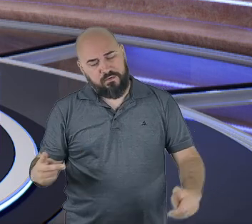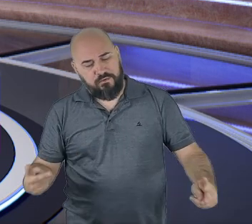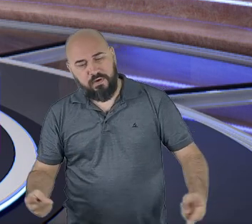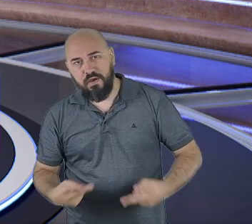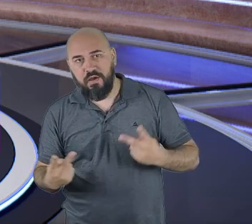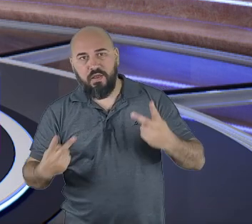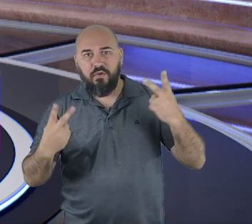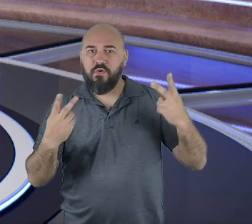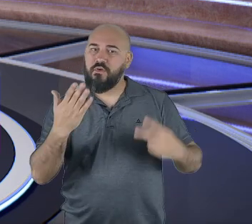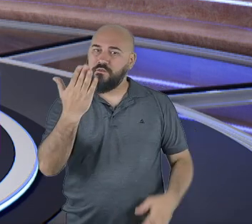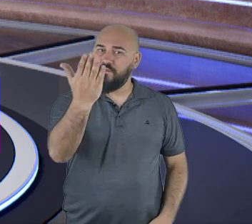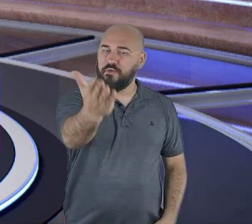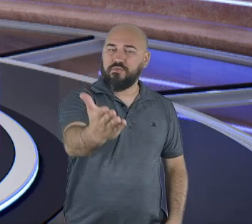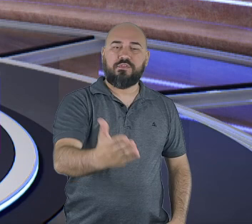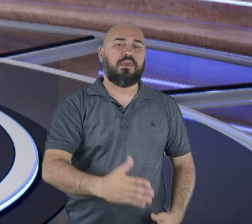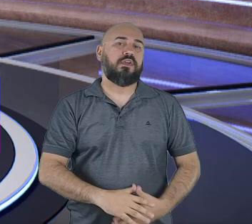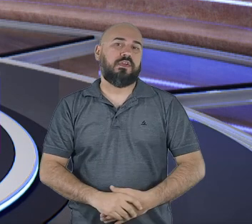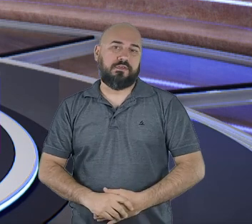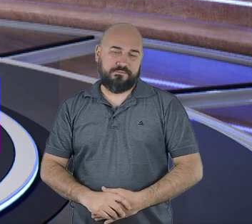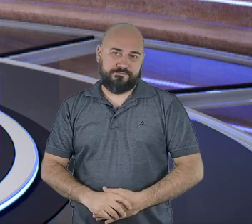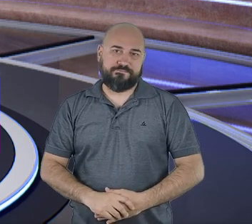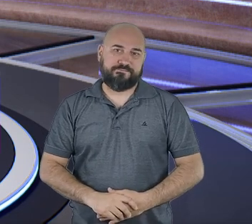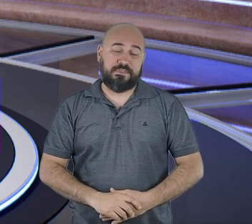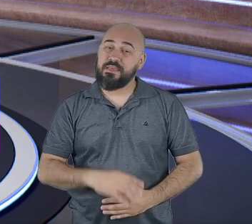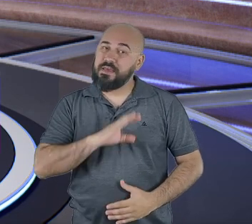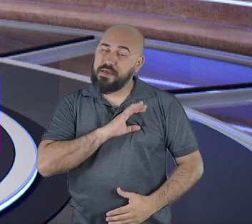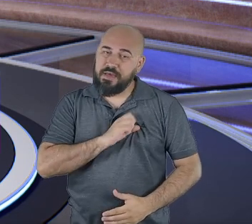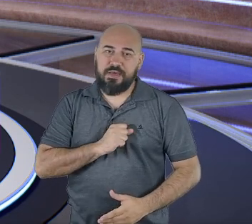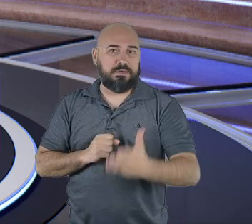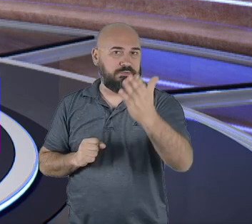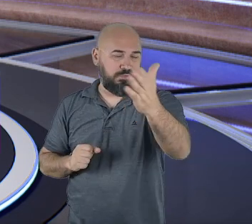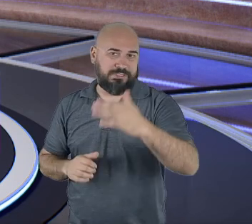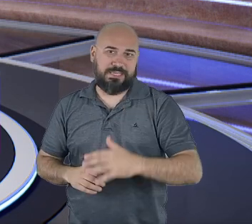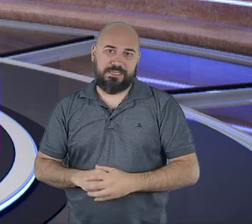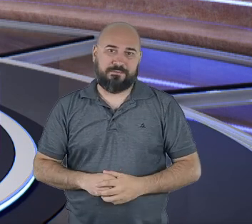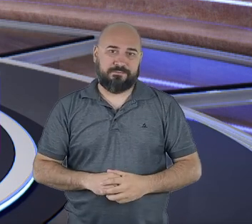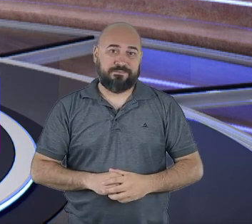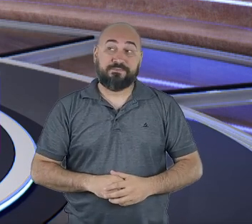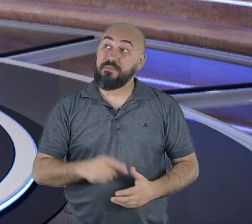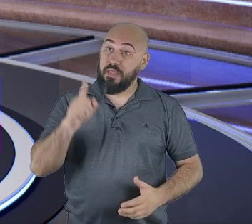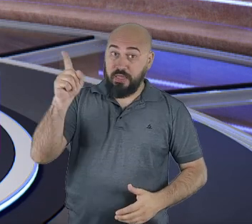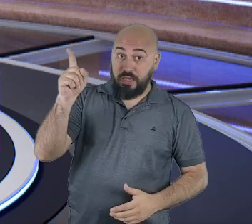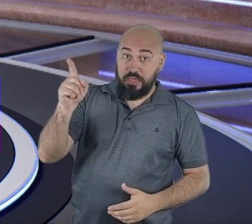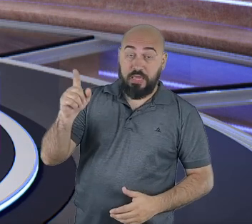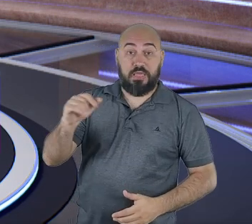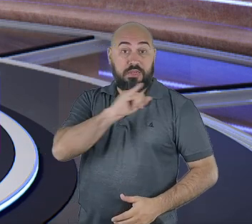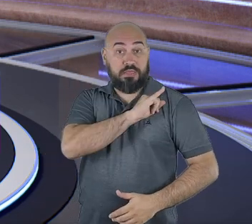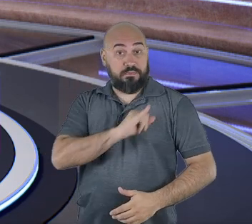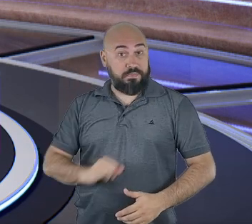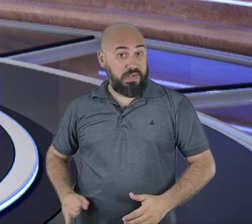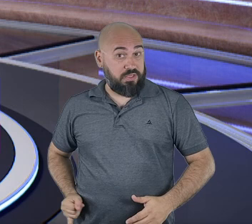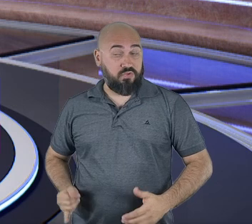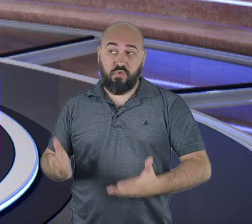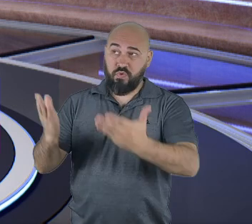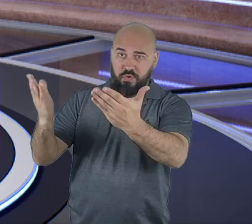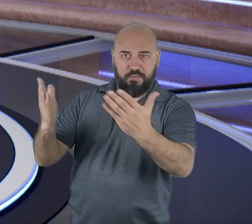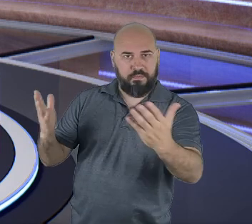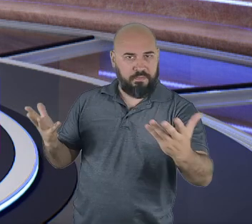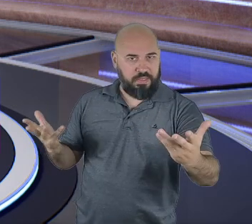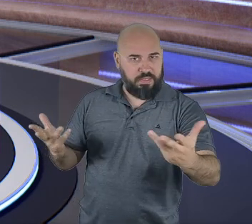Deus valoriza você infinitamente. Na verdade, desde que Ele, o grande